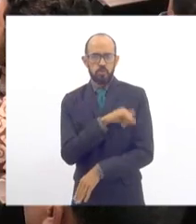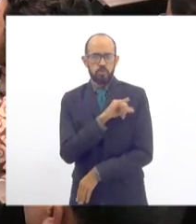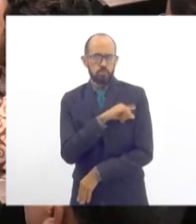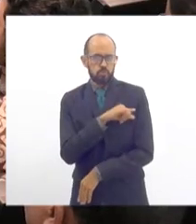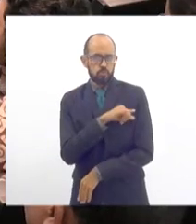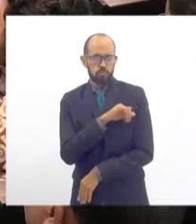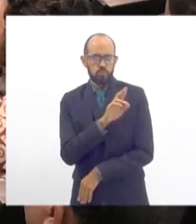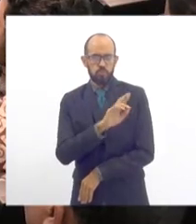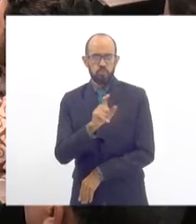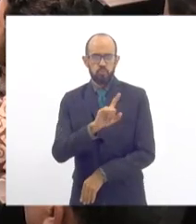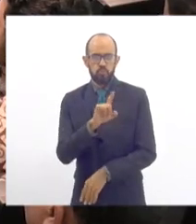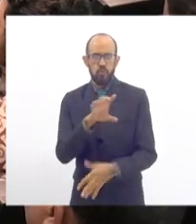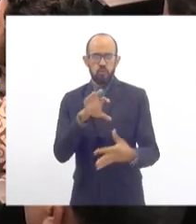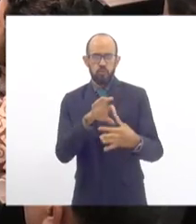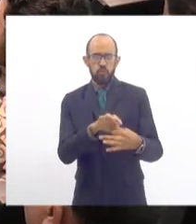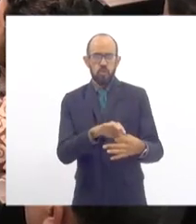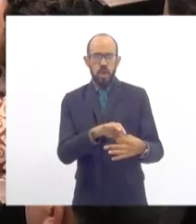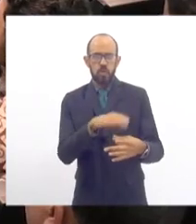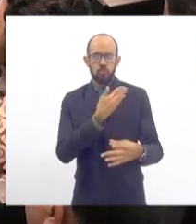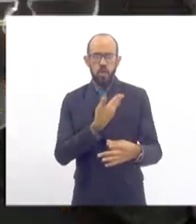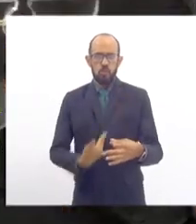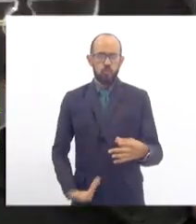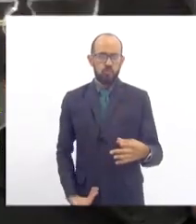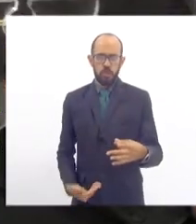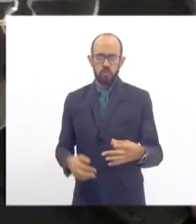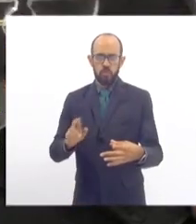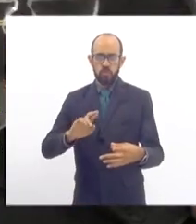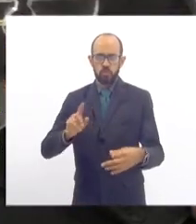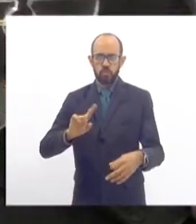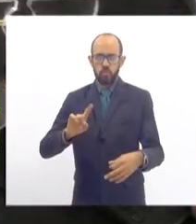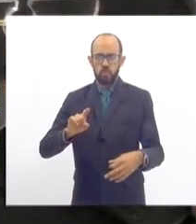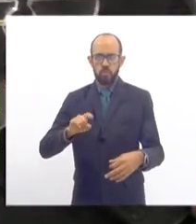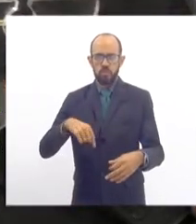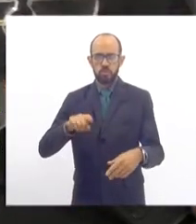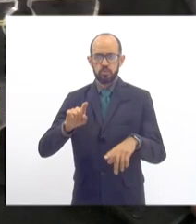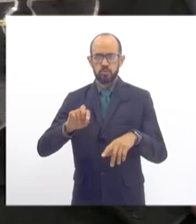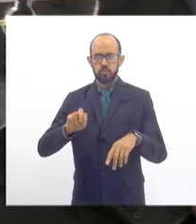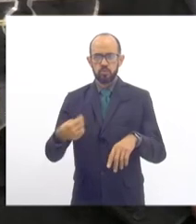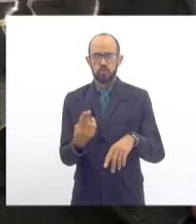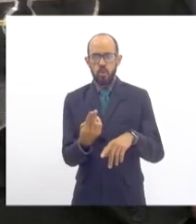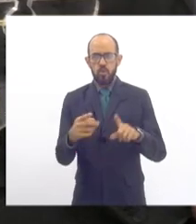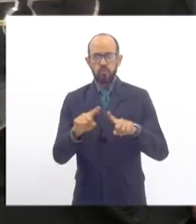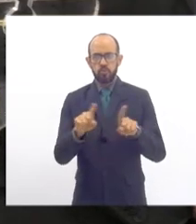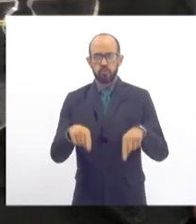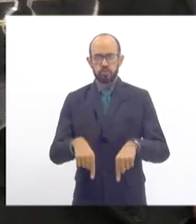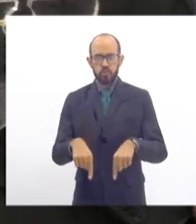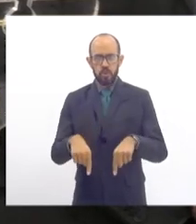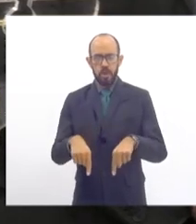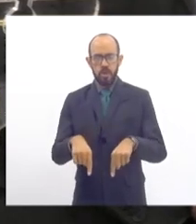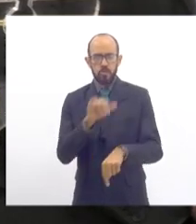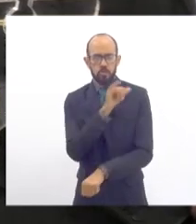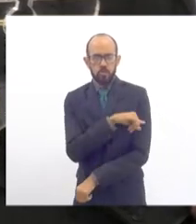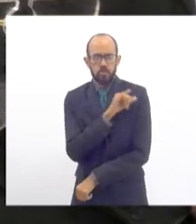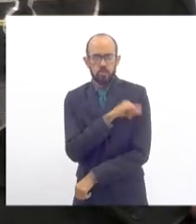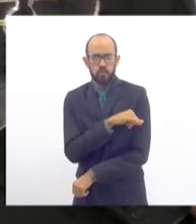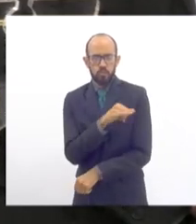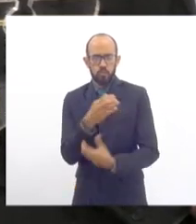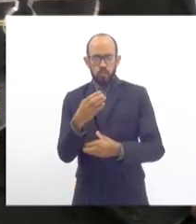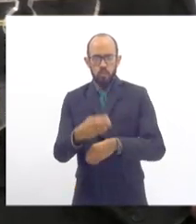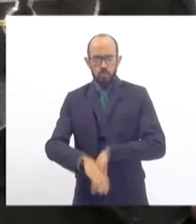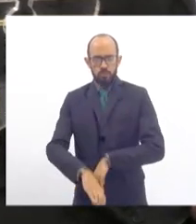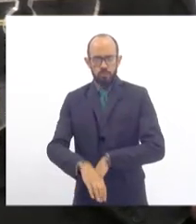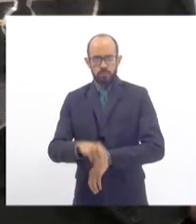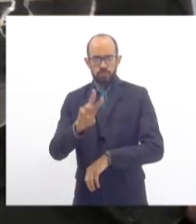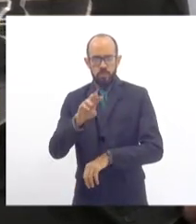governo. Governos passam. Eu sirvo ao Estado do Rio de Janeiro concursado. Tenho 30 anos